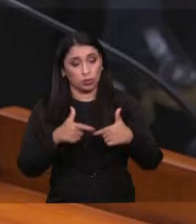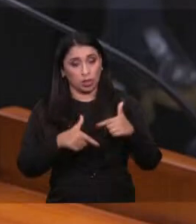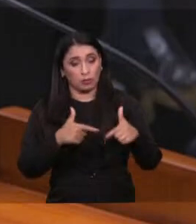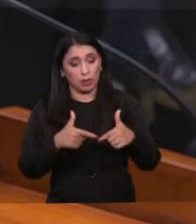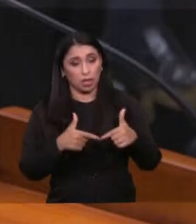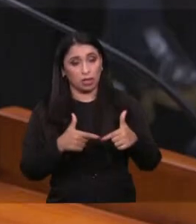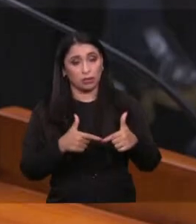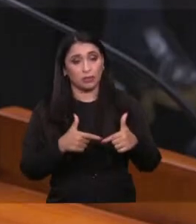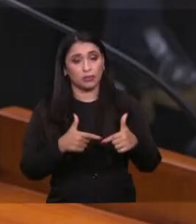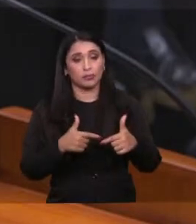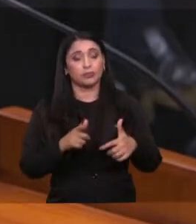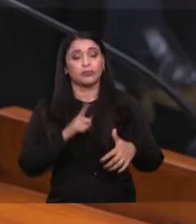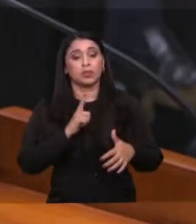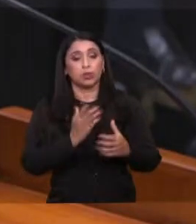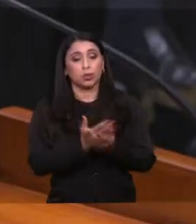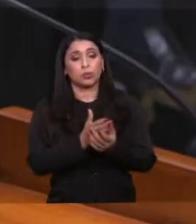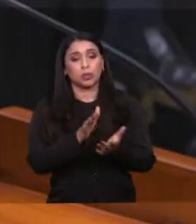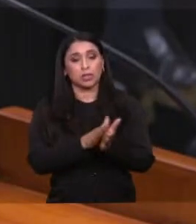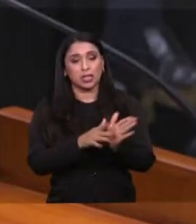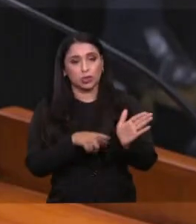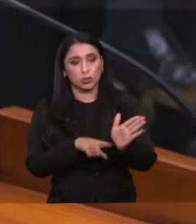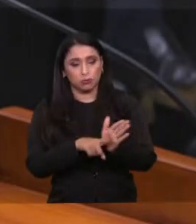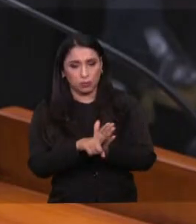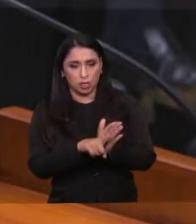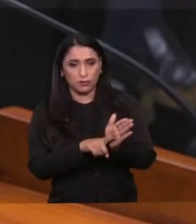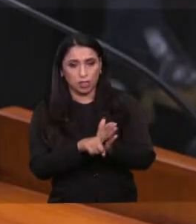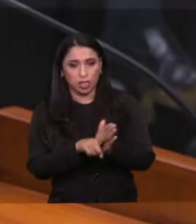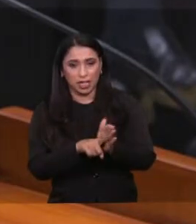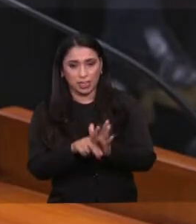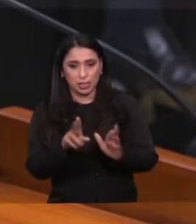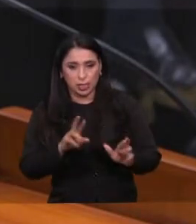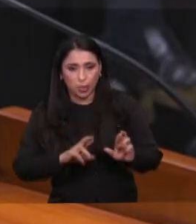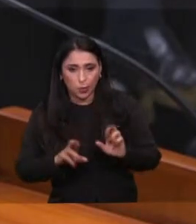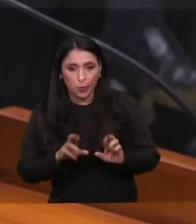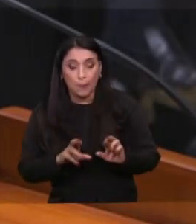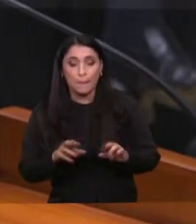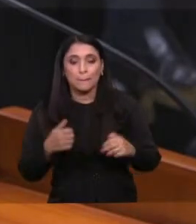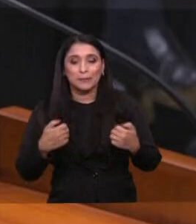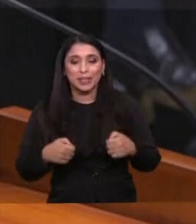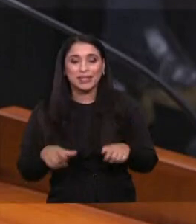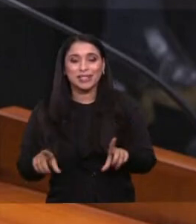ele tem, no processo investigatório, tem que ter também,